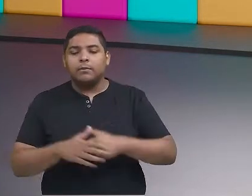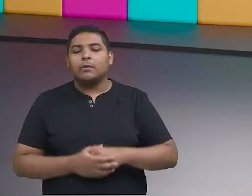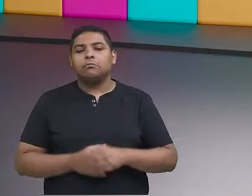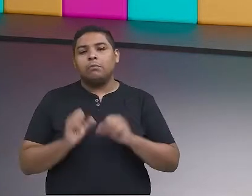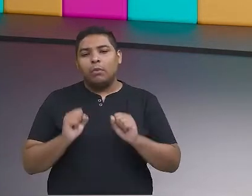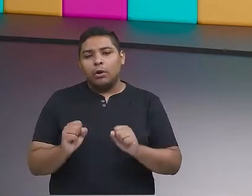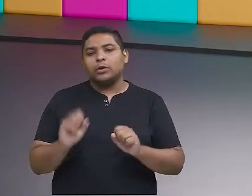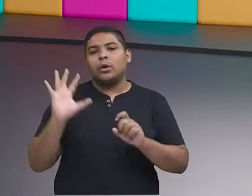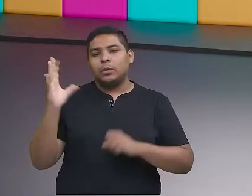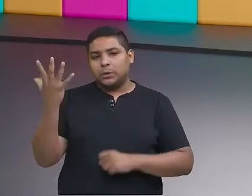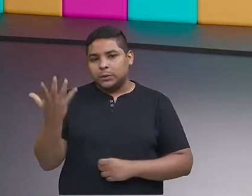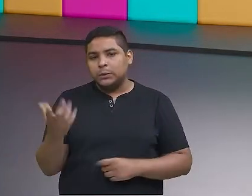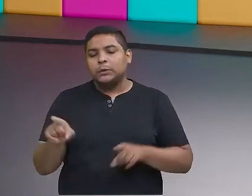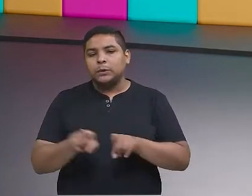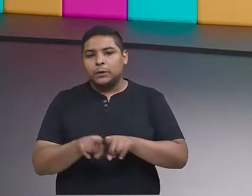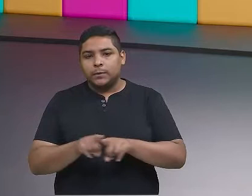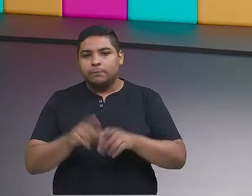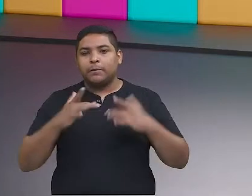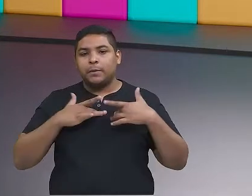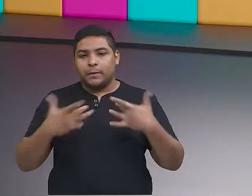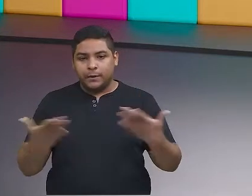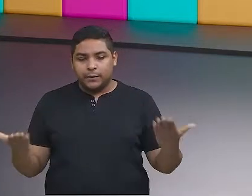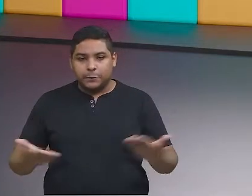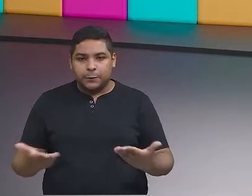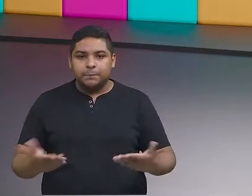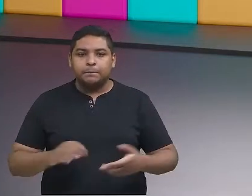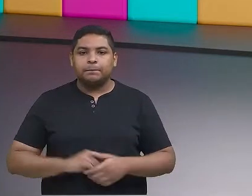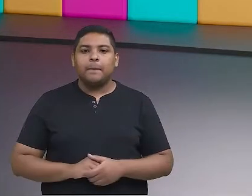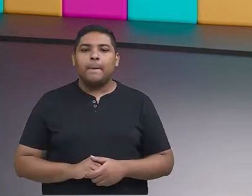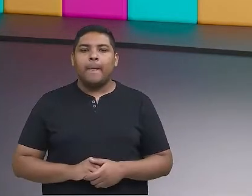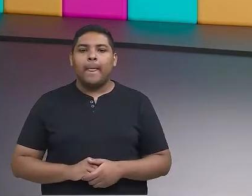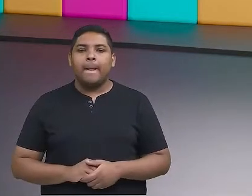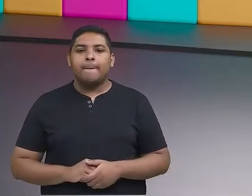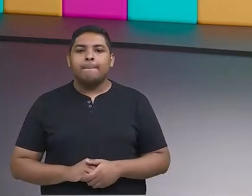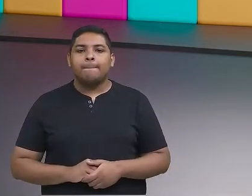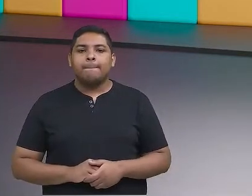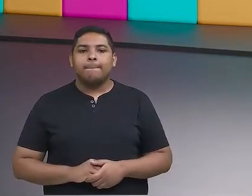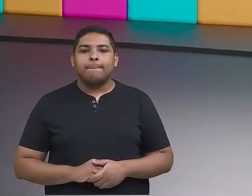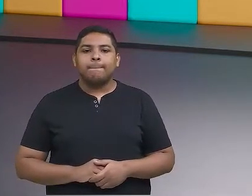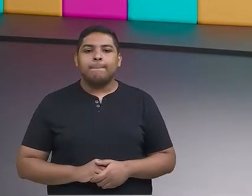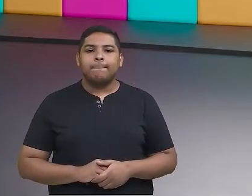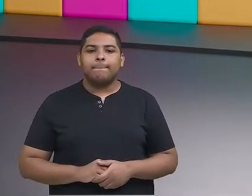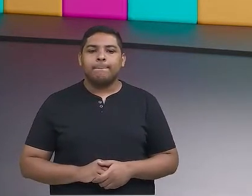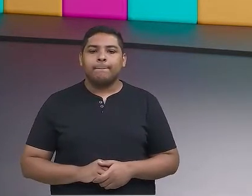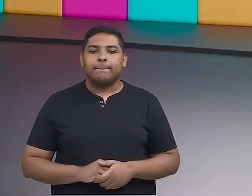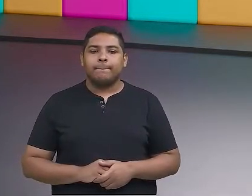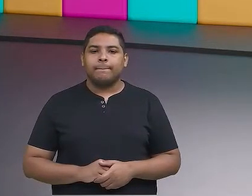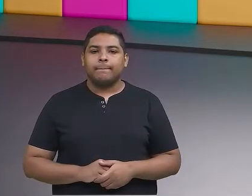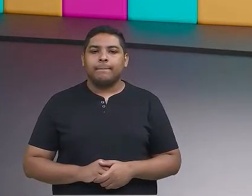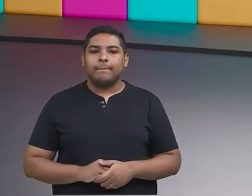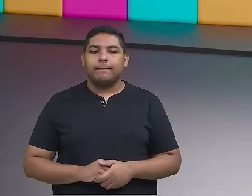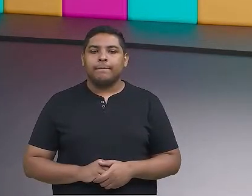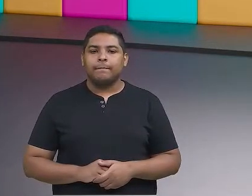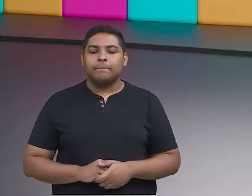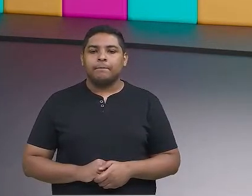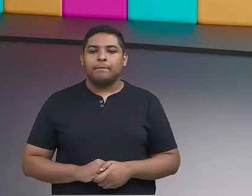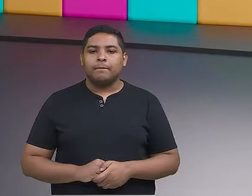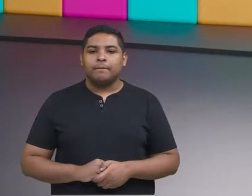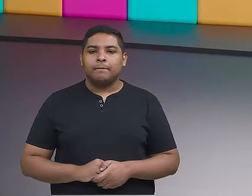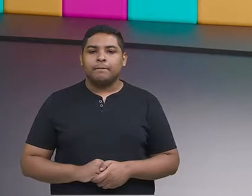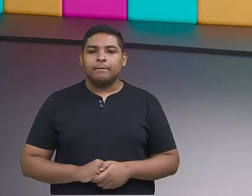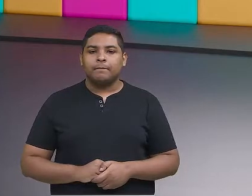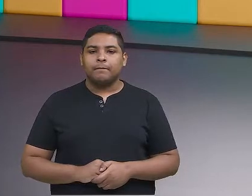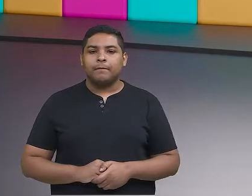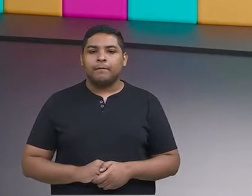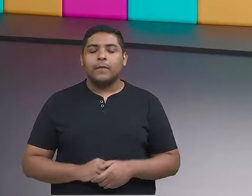de amabilidade, ok? Então, vamos lá. Quais são as competências que compõem